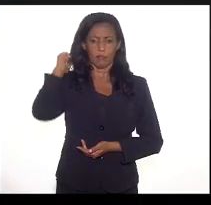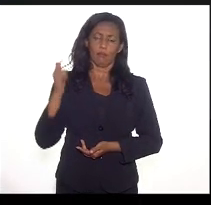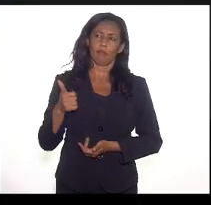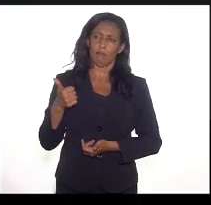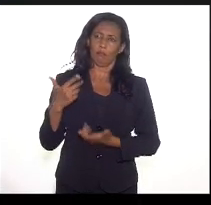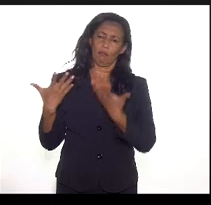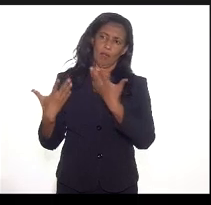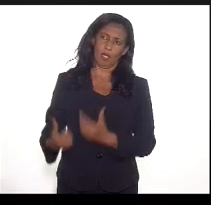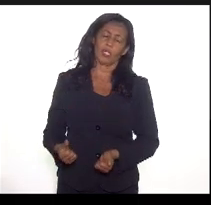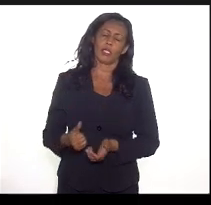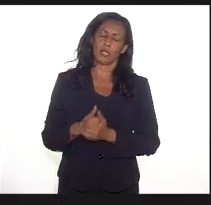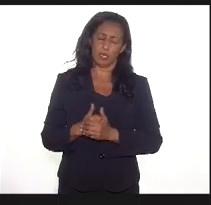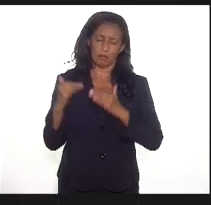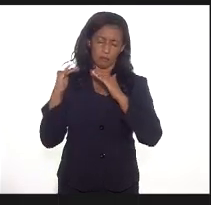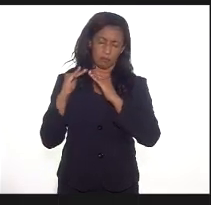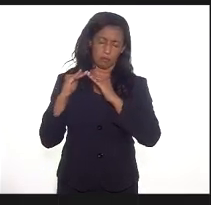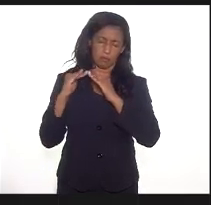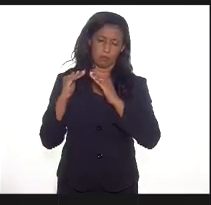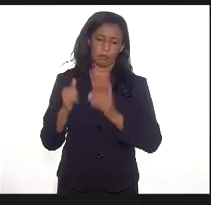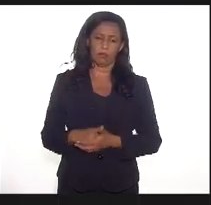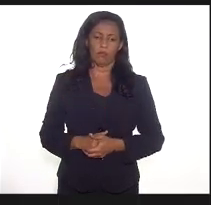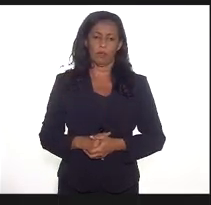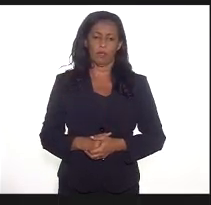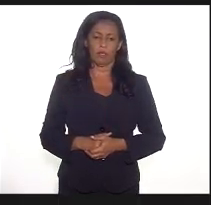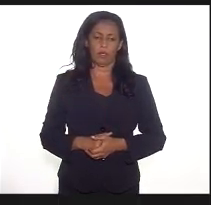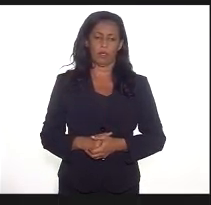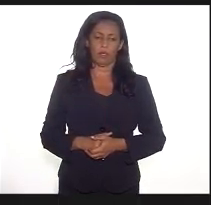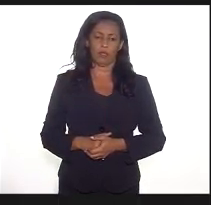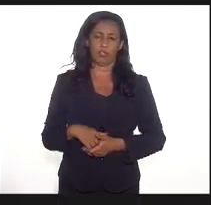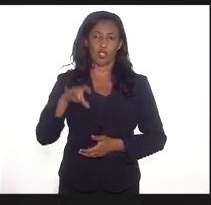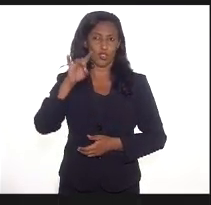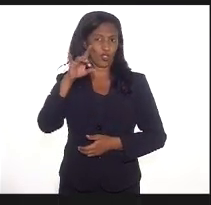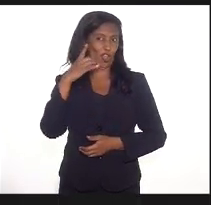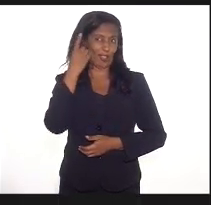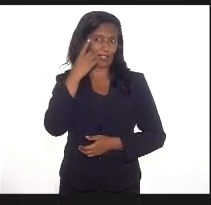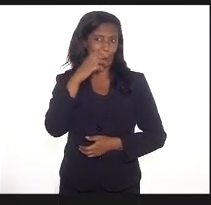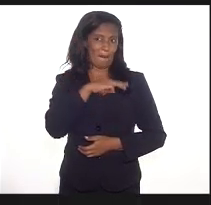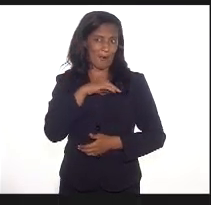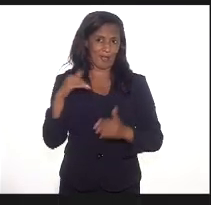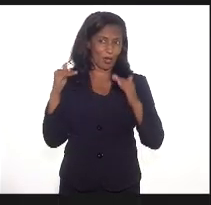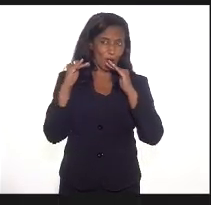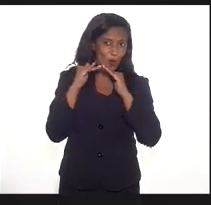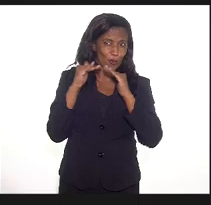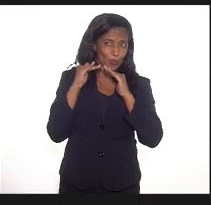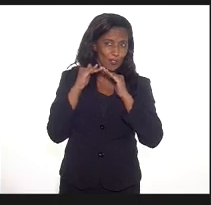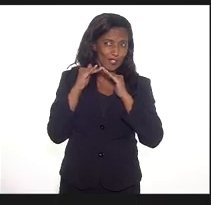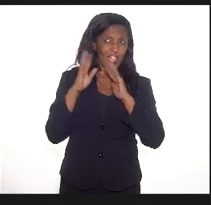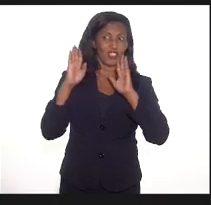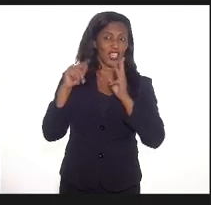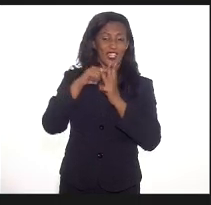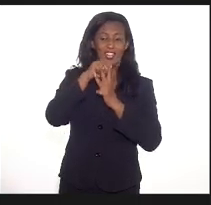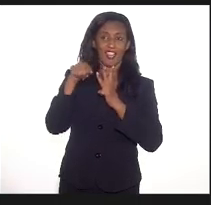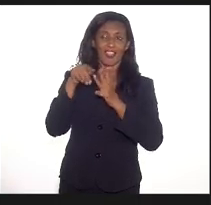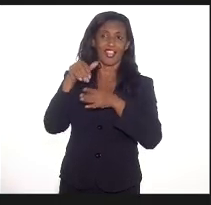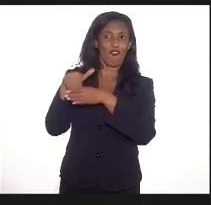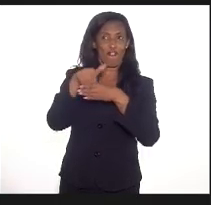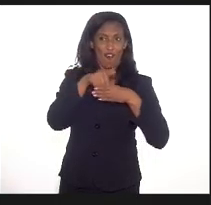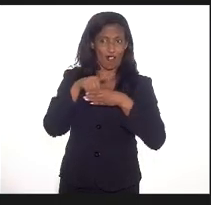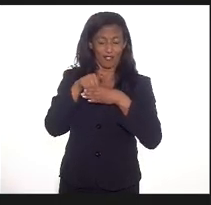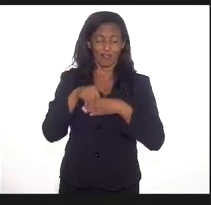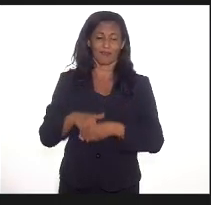sugestão acatada, deputado Valdec. Basta a deputada Marta Rocha concordar que já teremos três votos. Eu vou